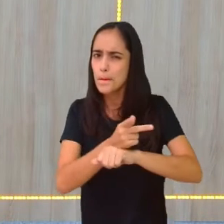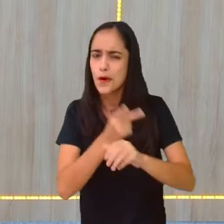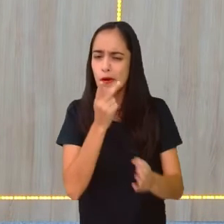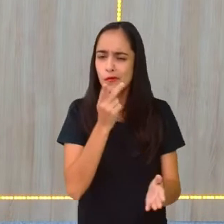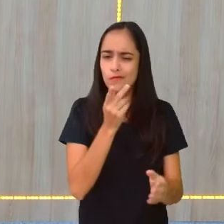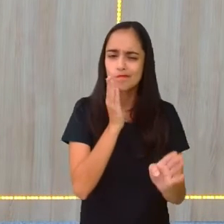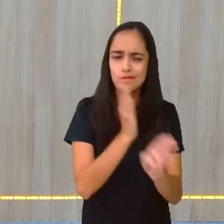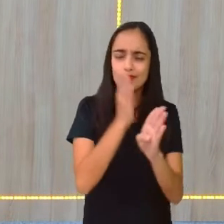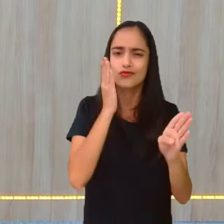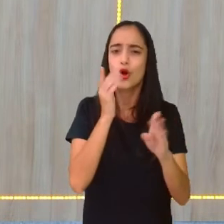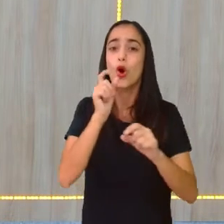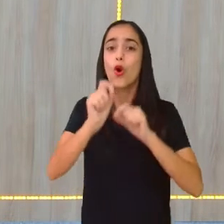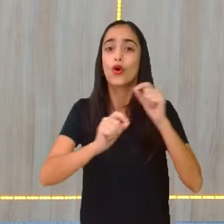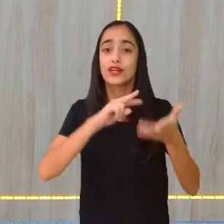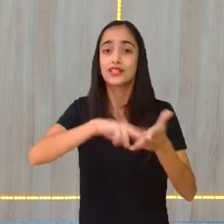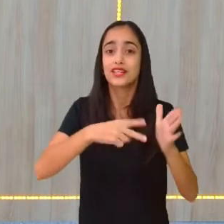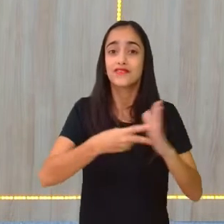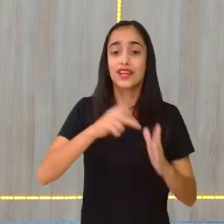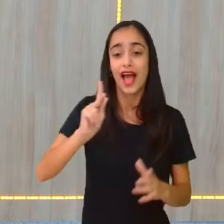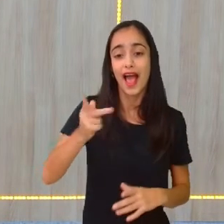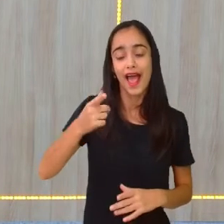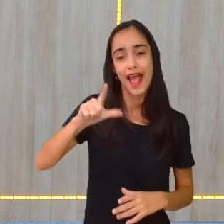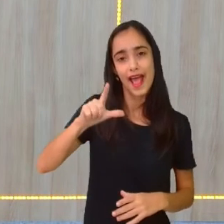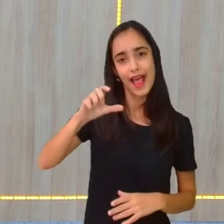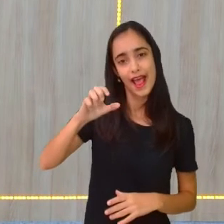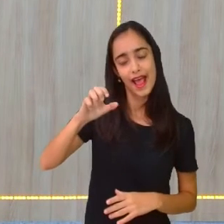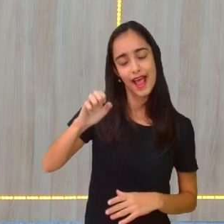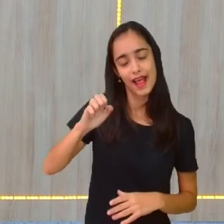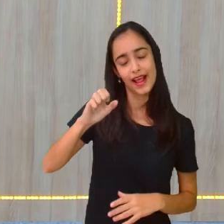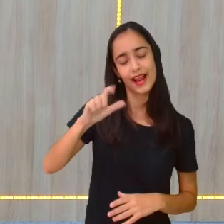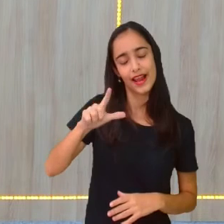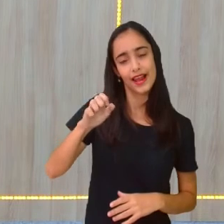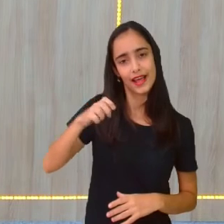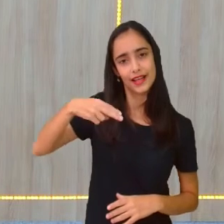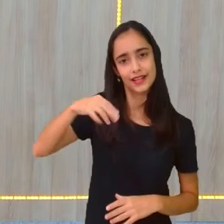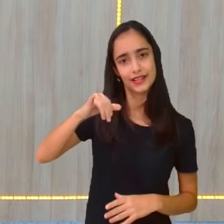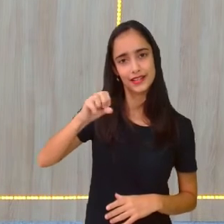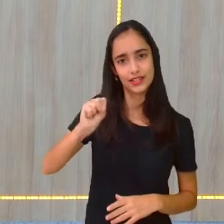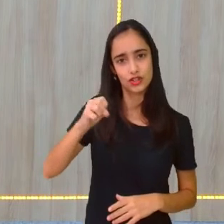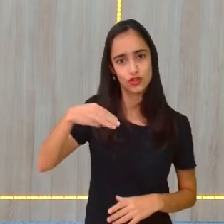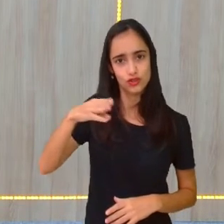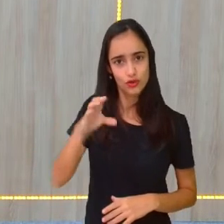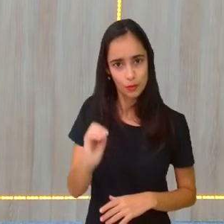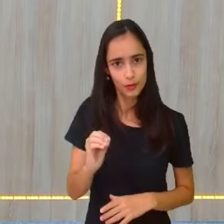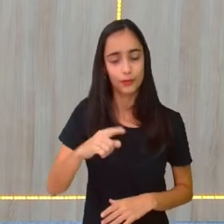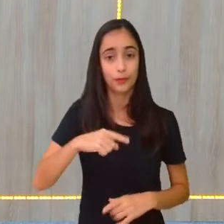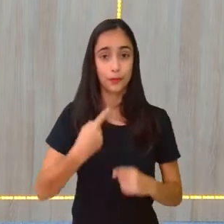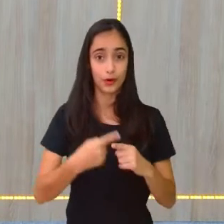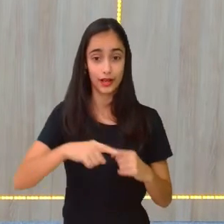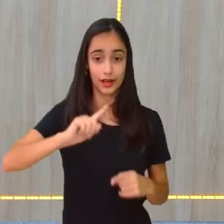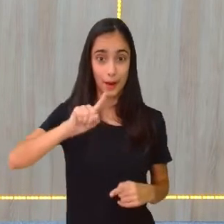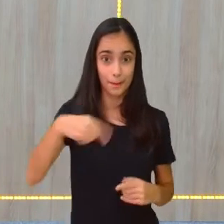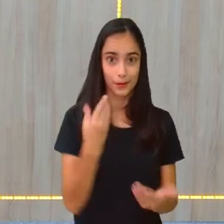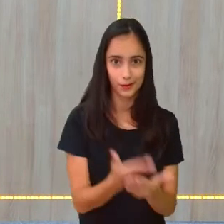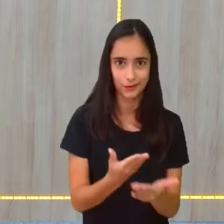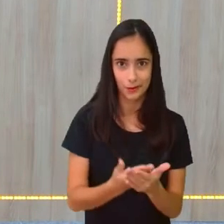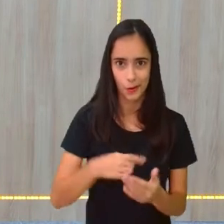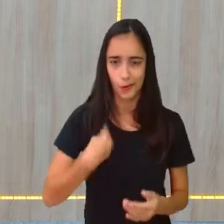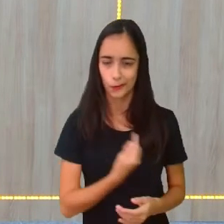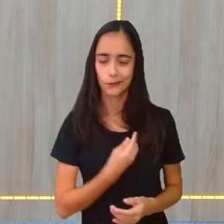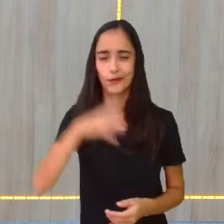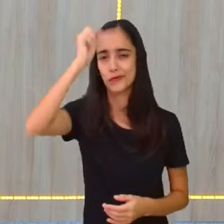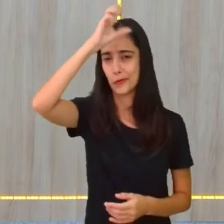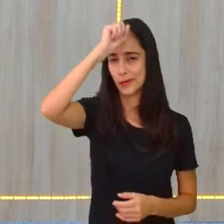o helenismo, né? Porque na próxima aula a gente vai trabalhar sobre isso e fechar toda